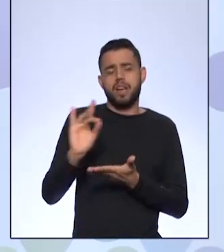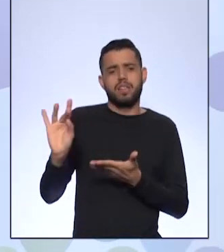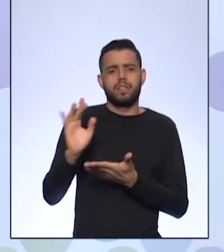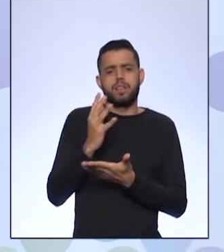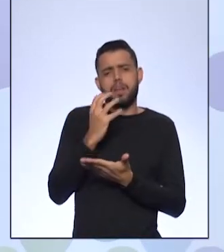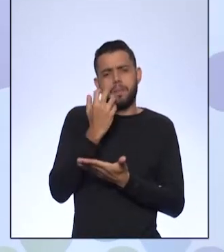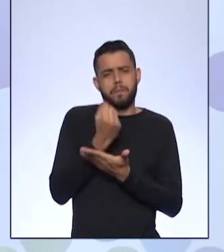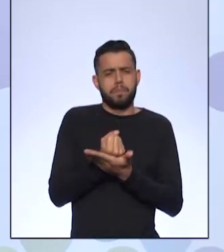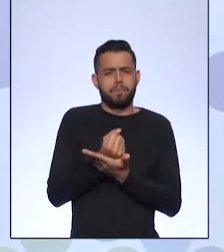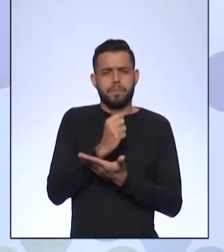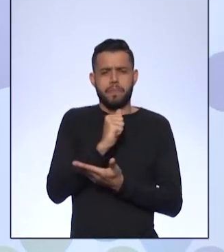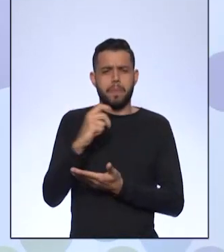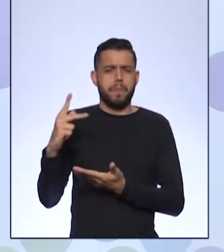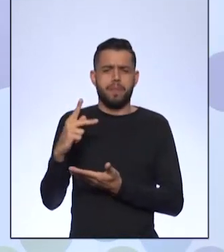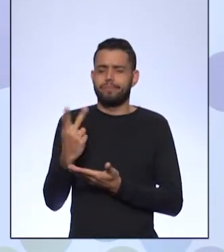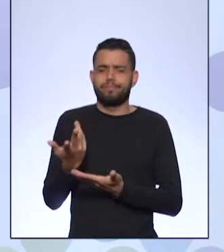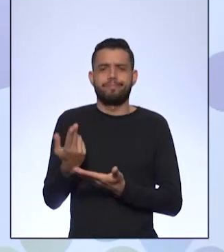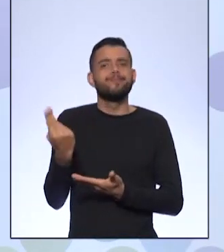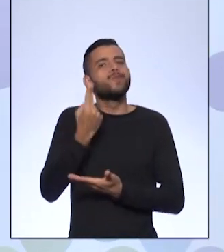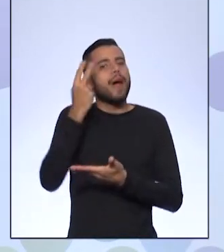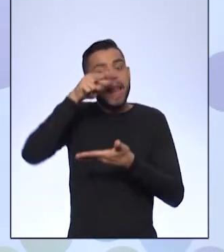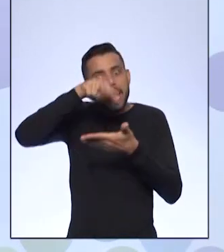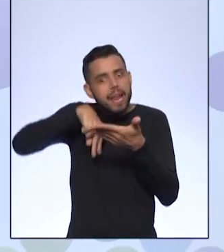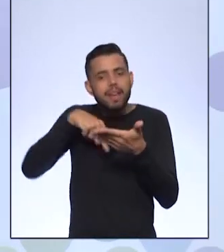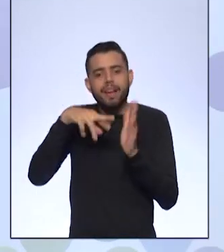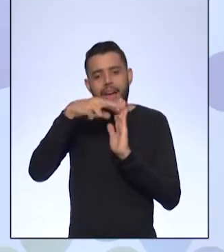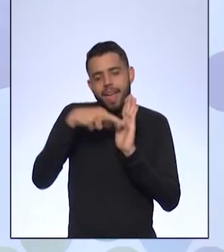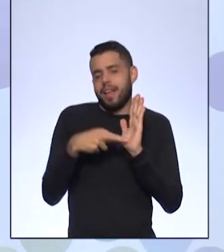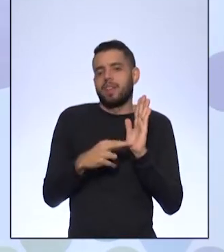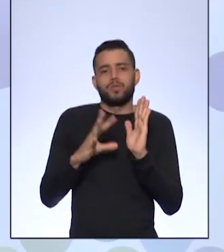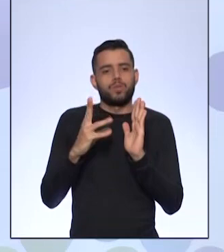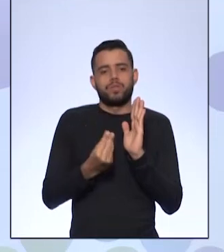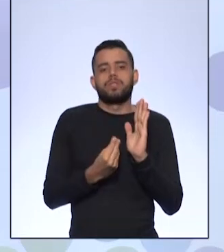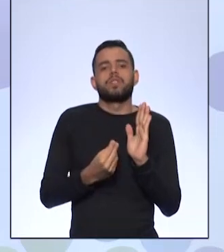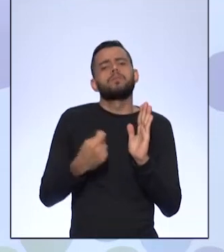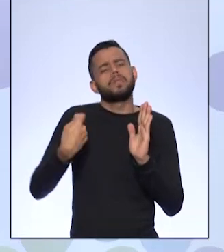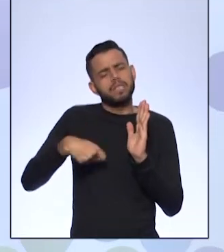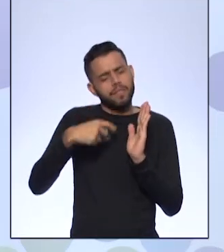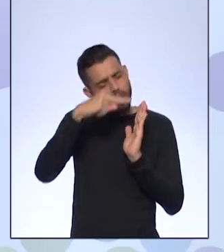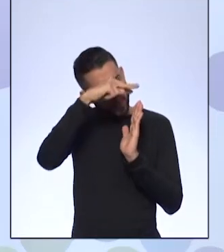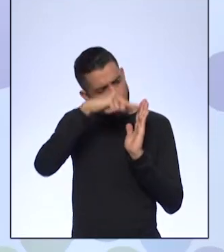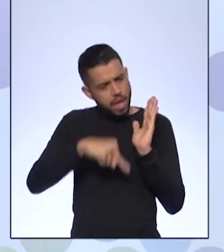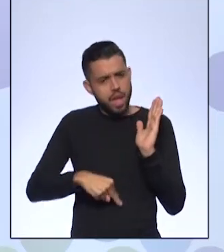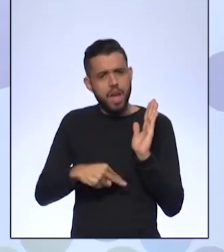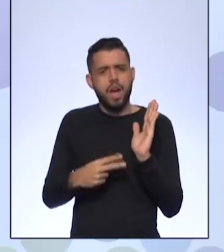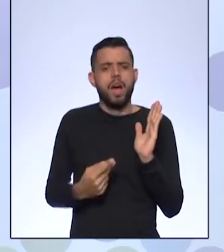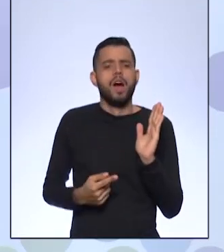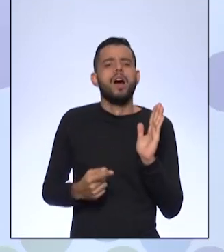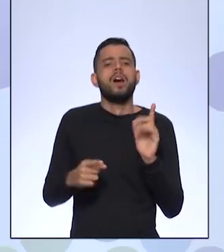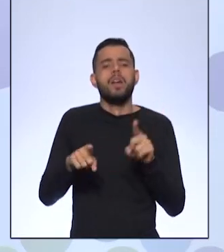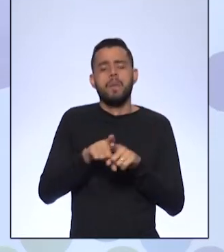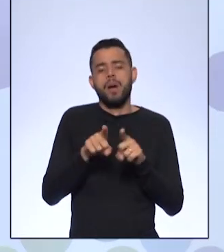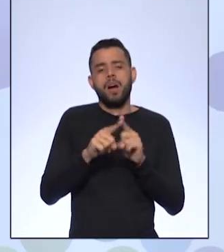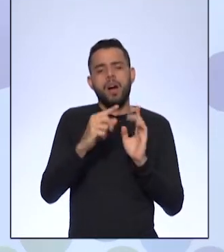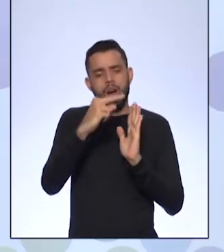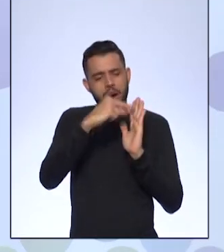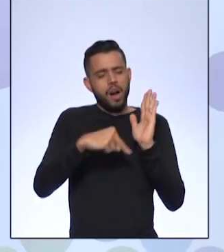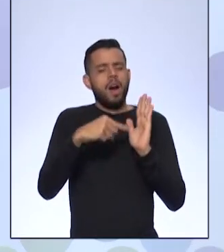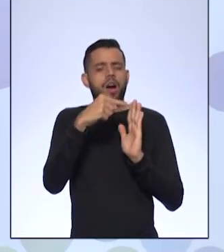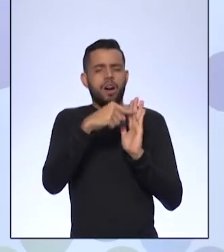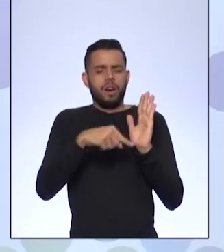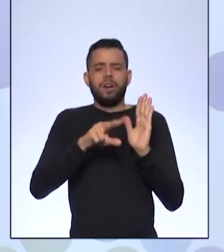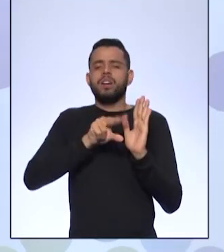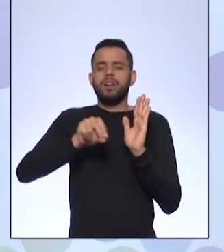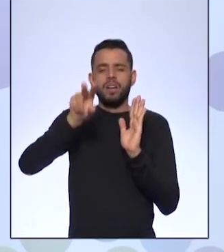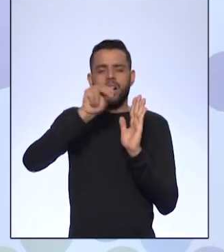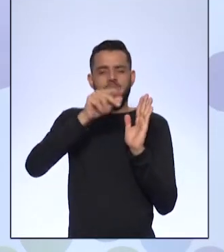baixa. Então, assim, a gente deveria ler esses termos. E muitas vezes neles é que estão as pegadinhas de que as pessoas